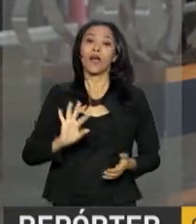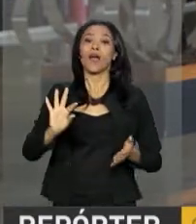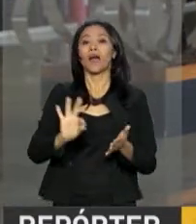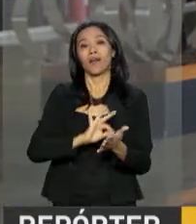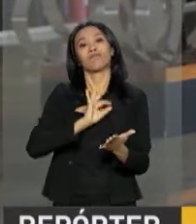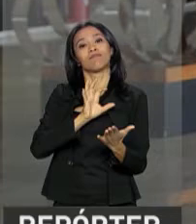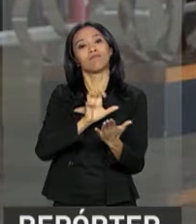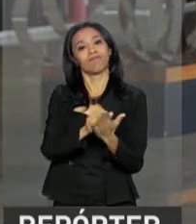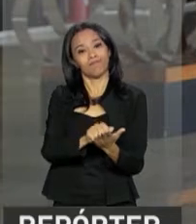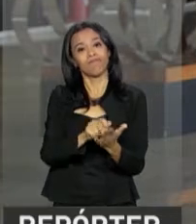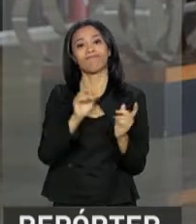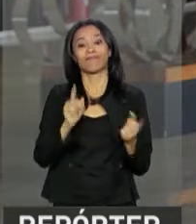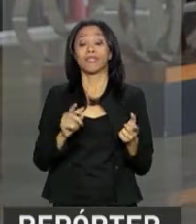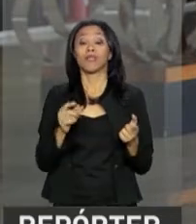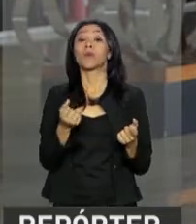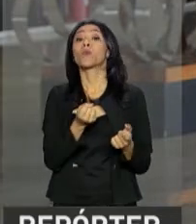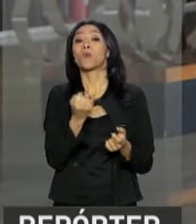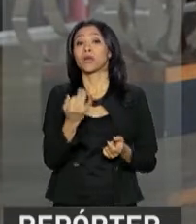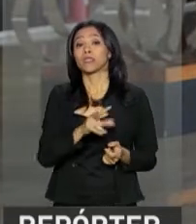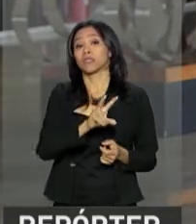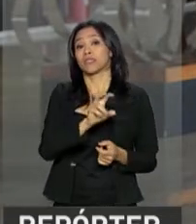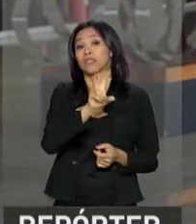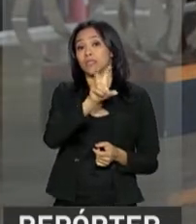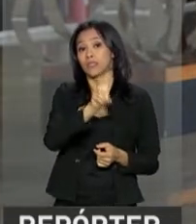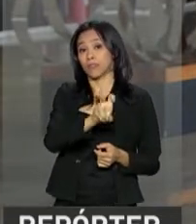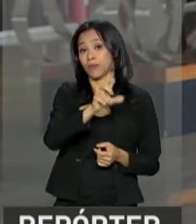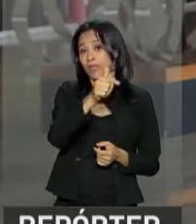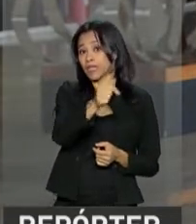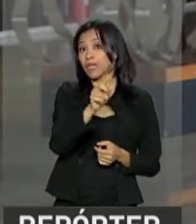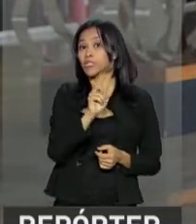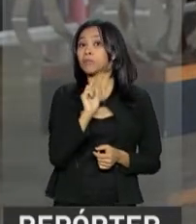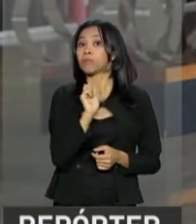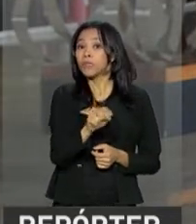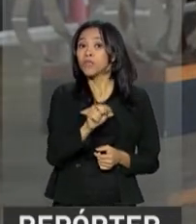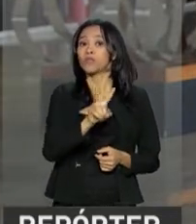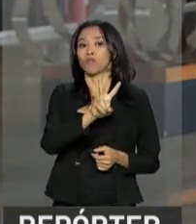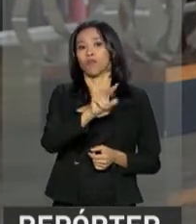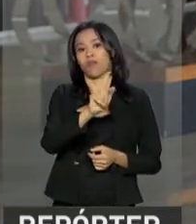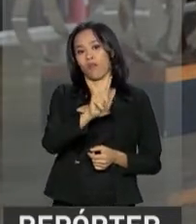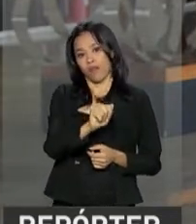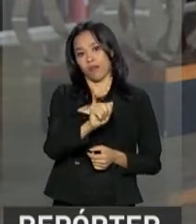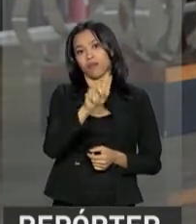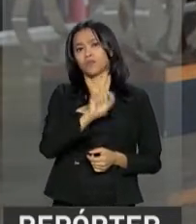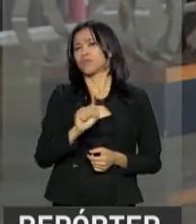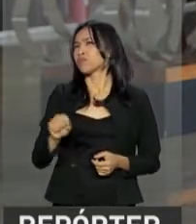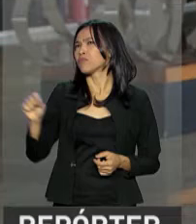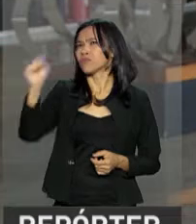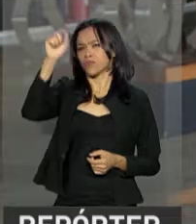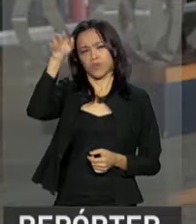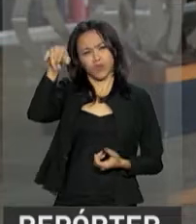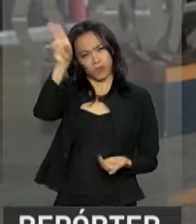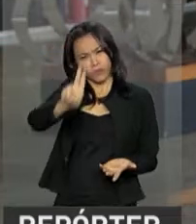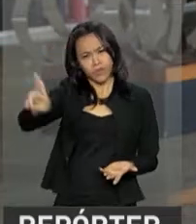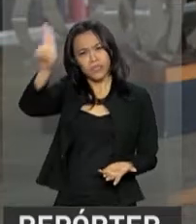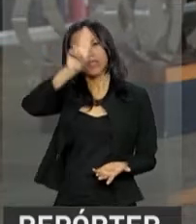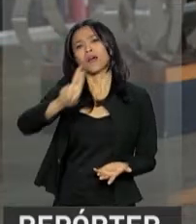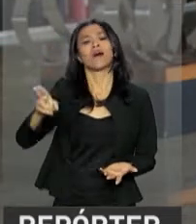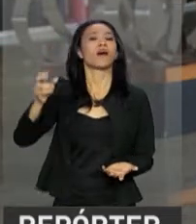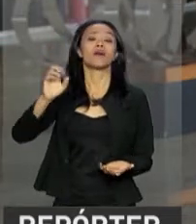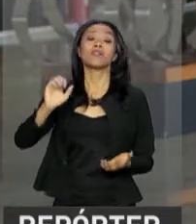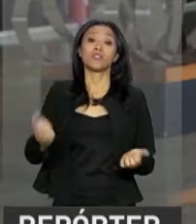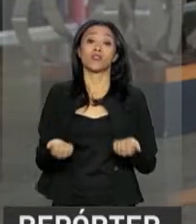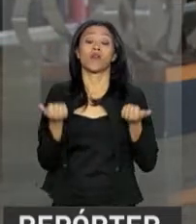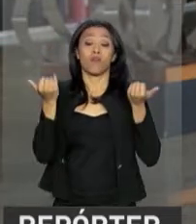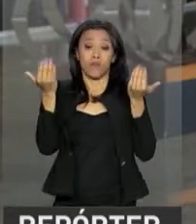disputa por mais de 57 mil vagas pelo sisu instituições públicas de ensino superior oferecem